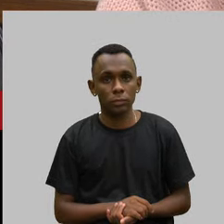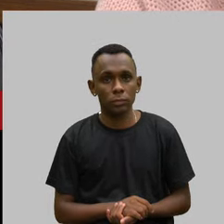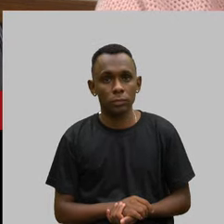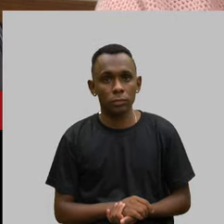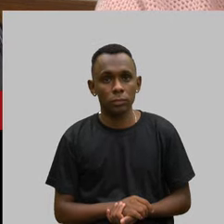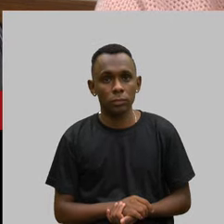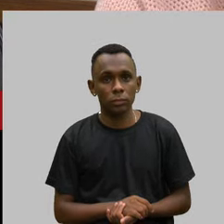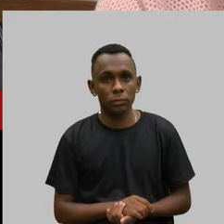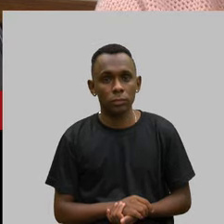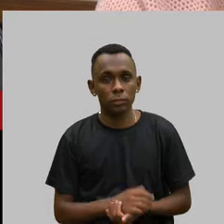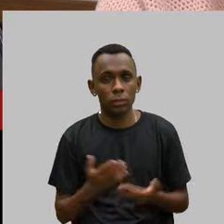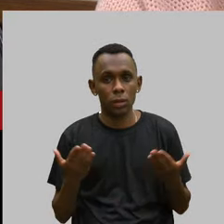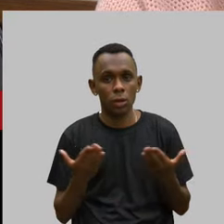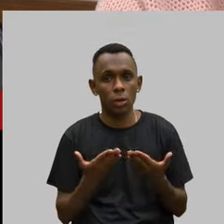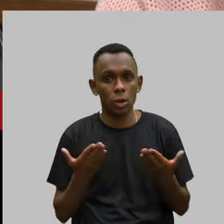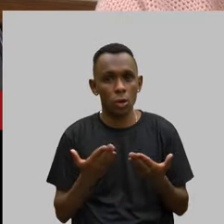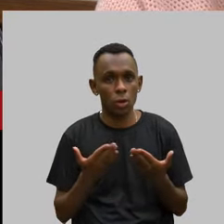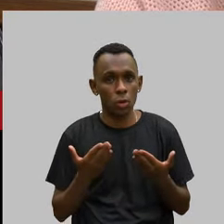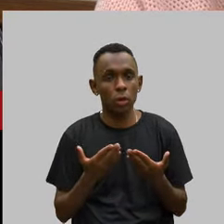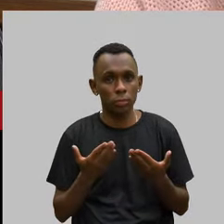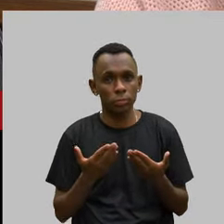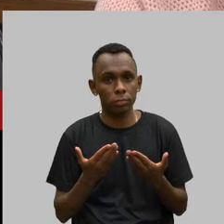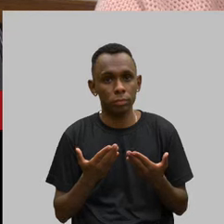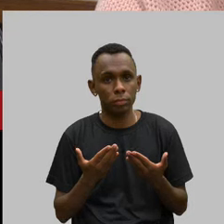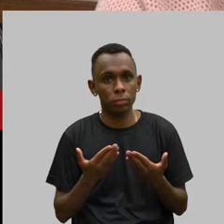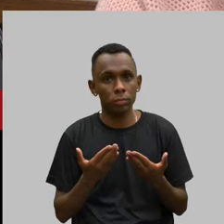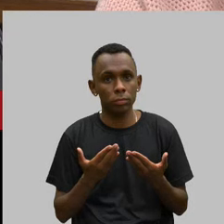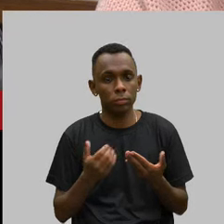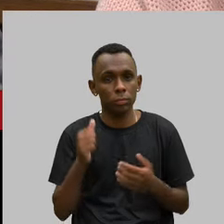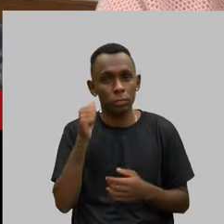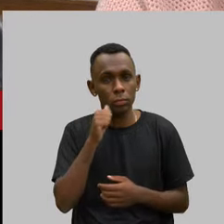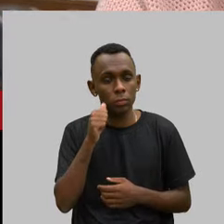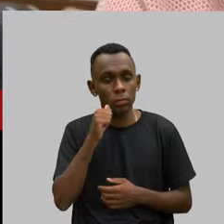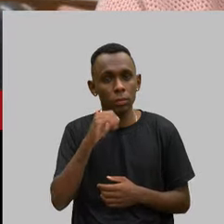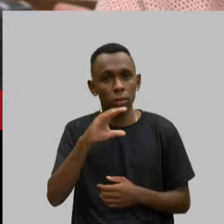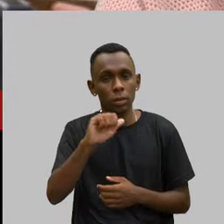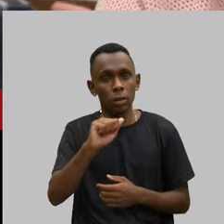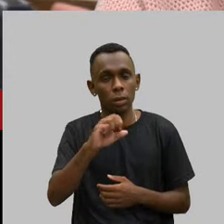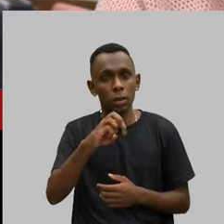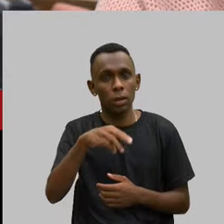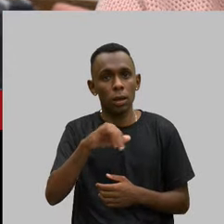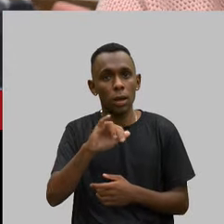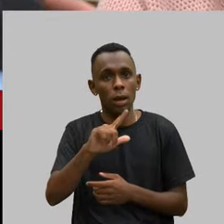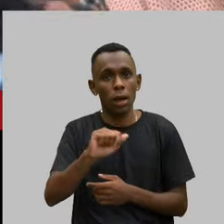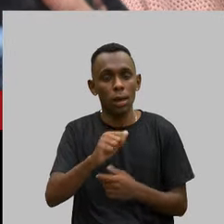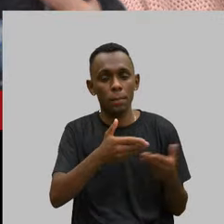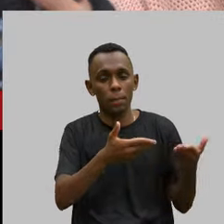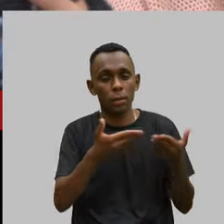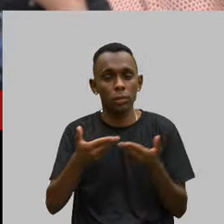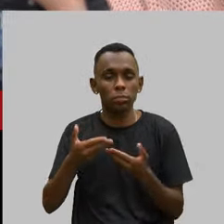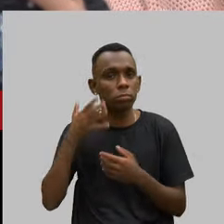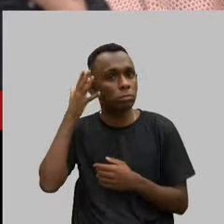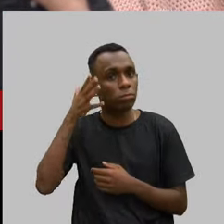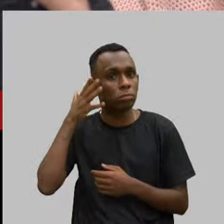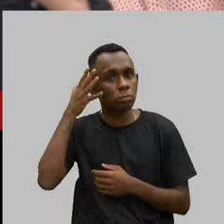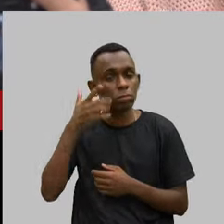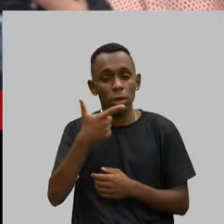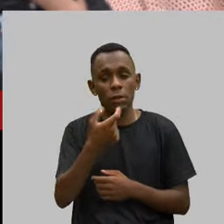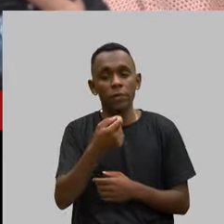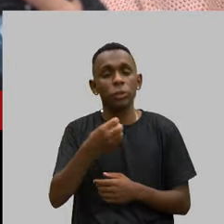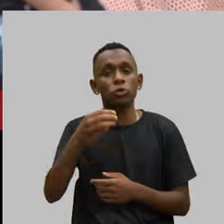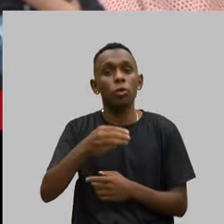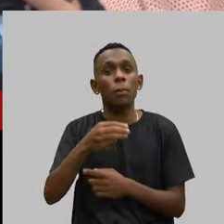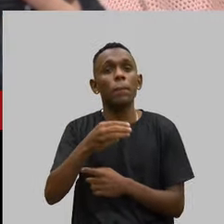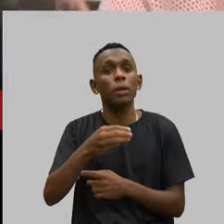sendo assim passo a palavra para a excelentíssima senhora Camila Barbosa Neves que disporá de até 20